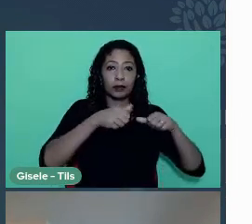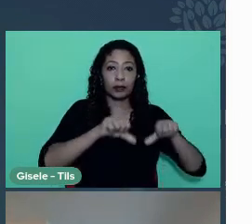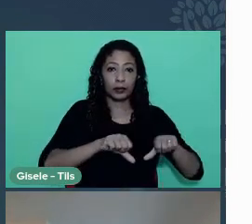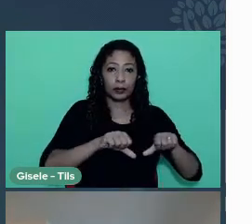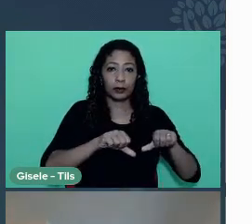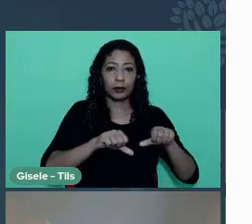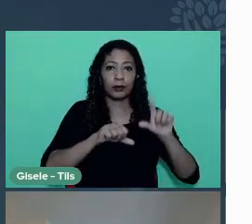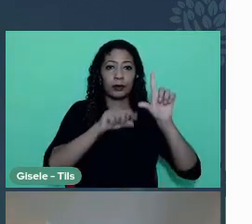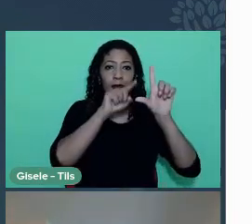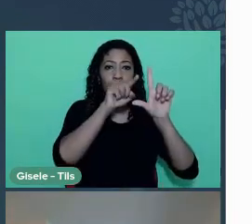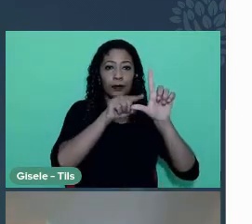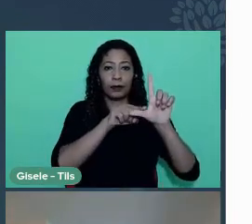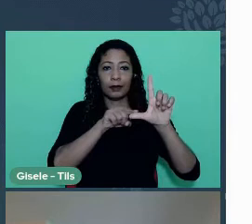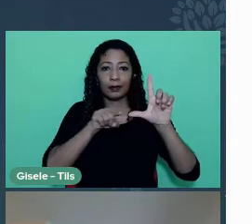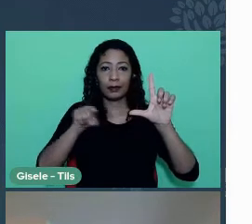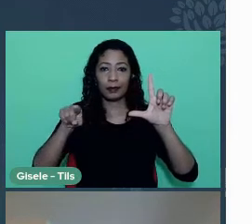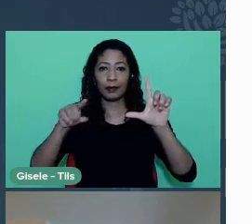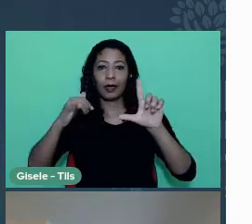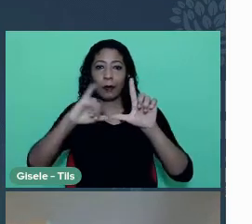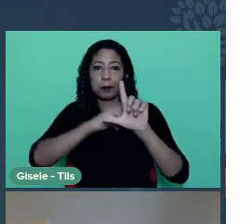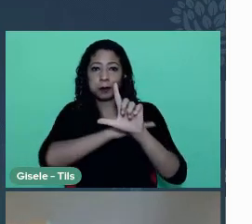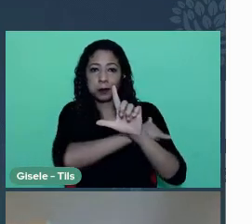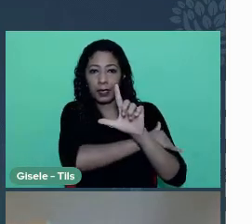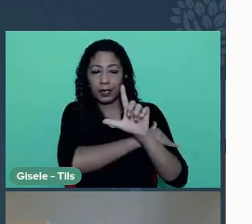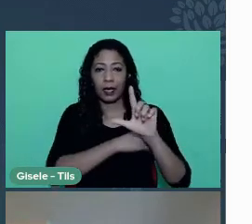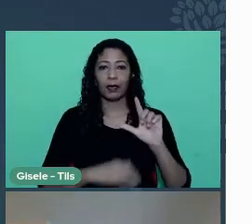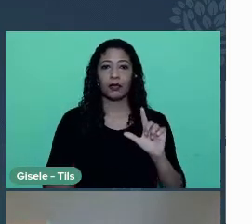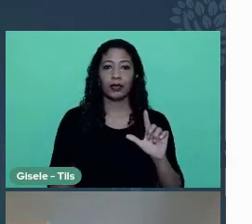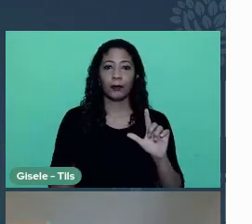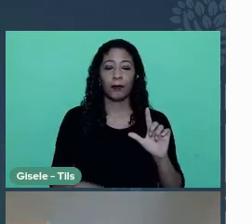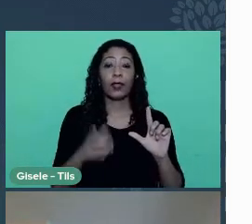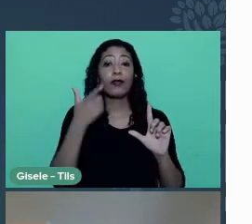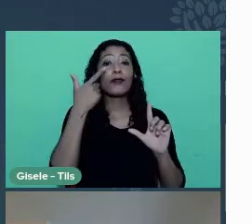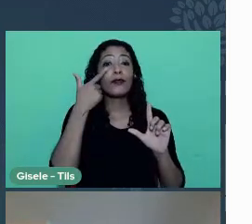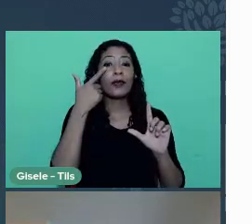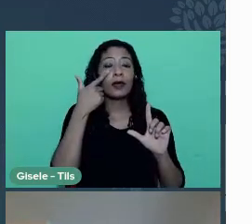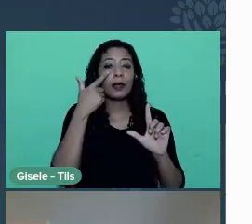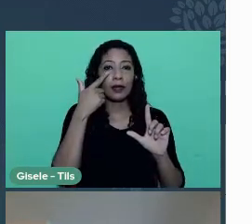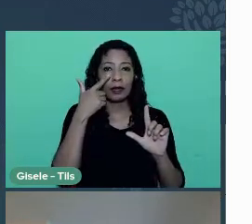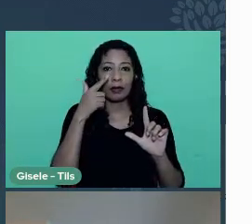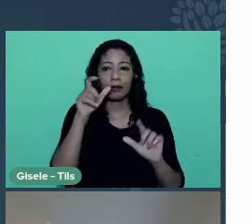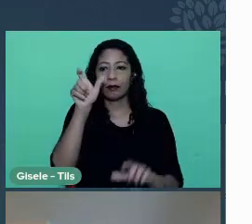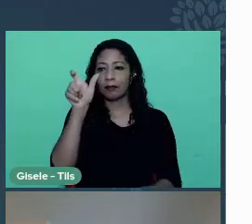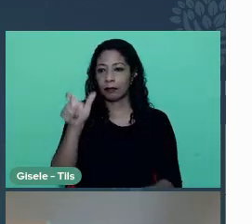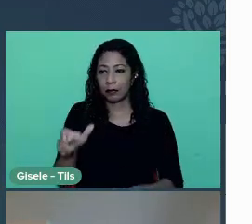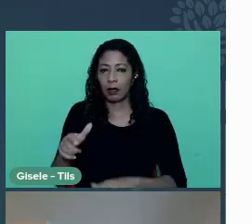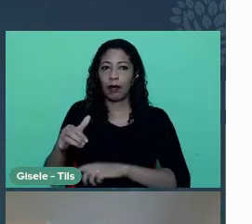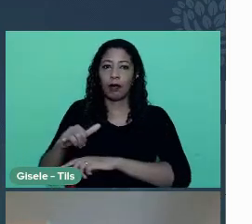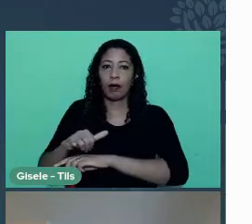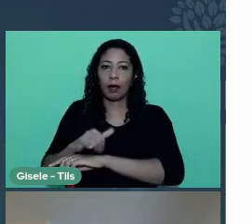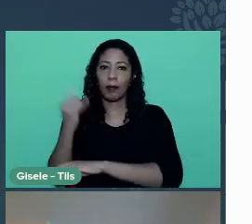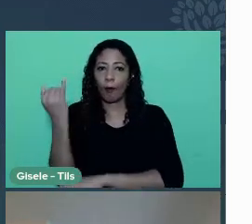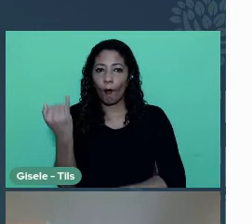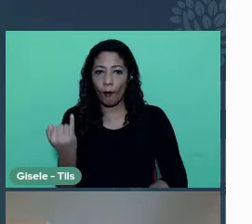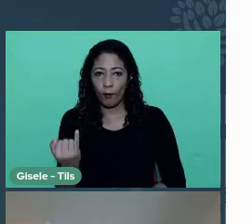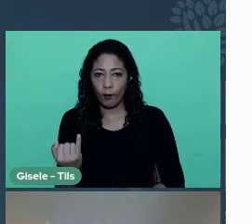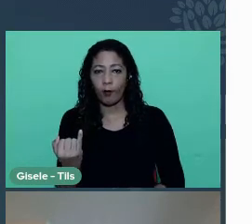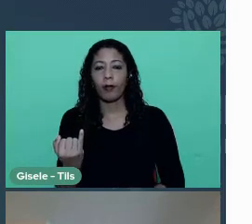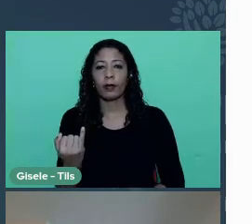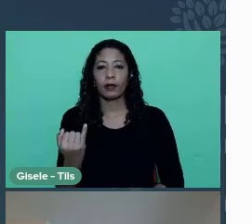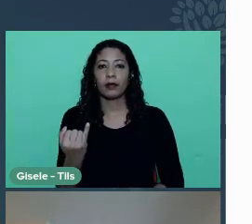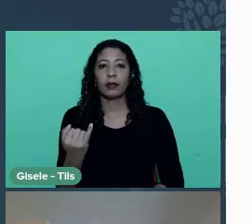obesidade. Então, aqui a gente vê que as pessoas que não são obesas, ela tem um risco, por exemplo, 1 para